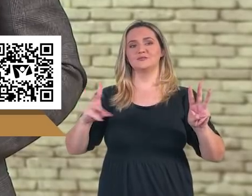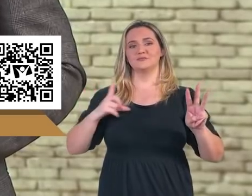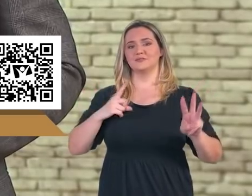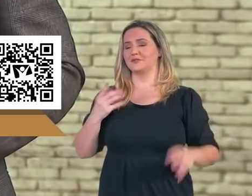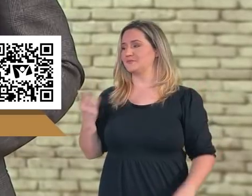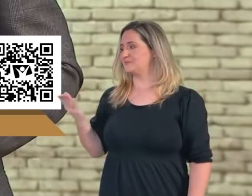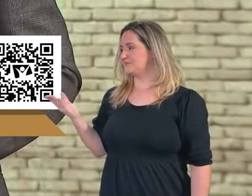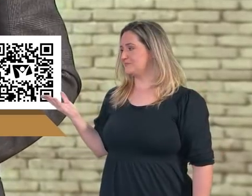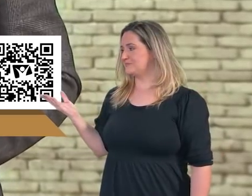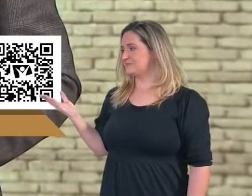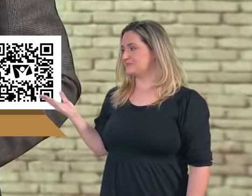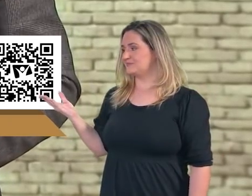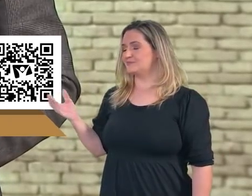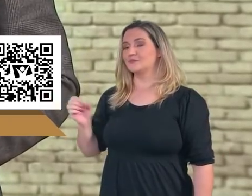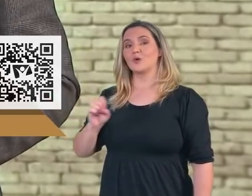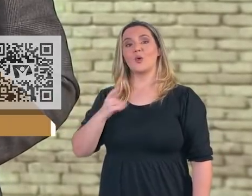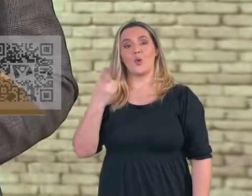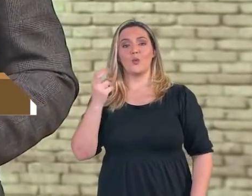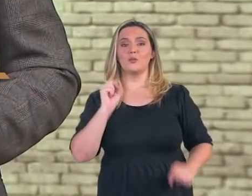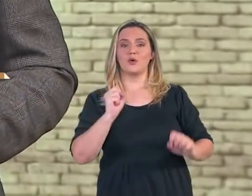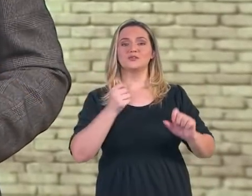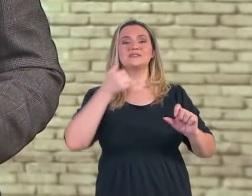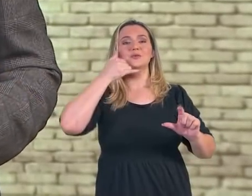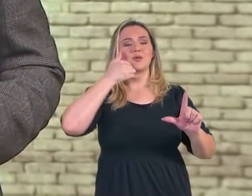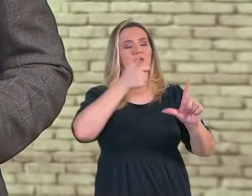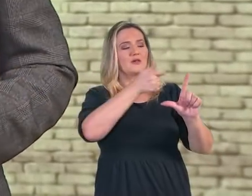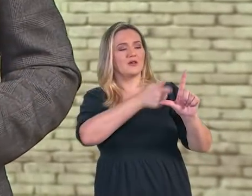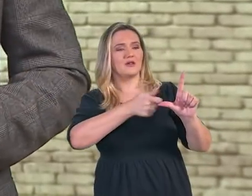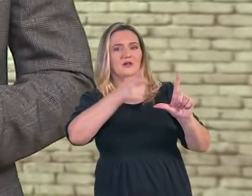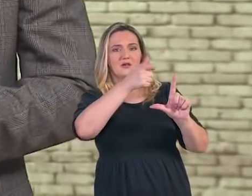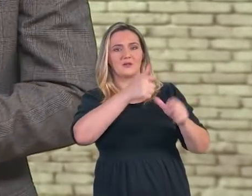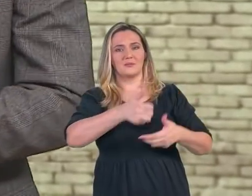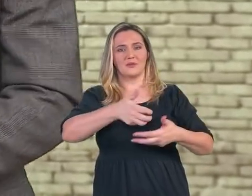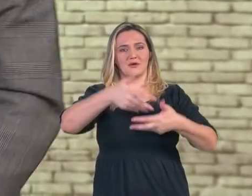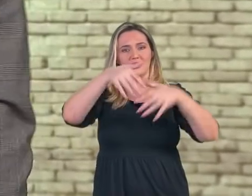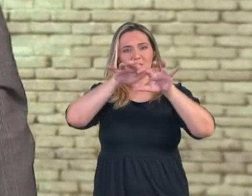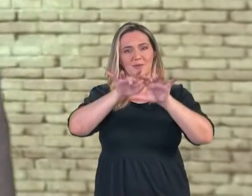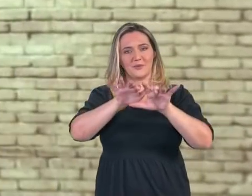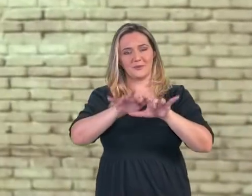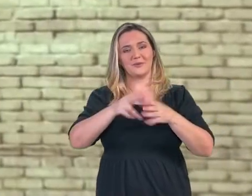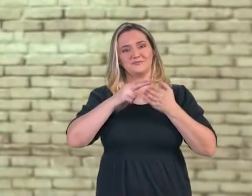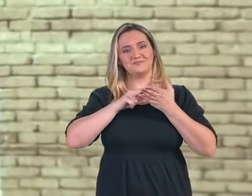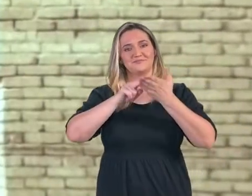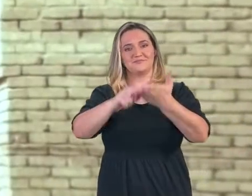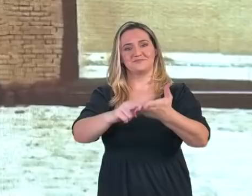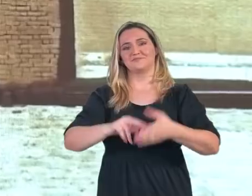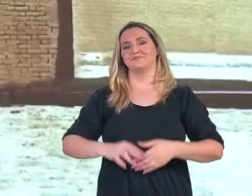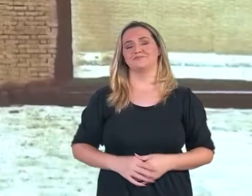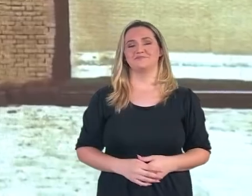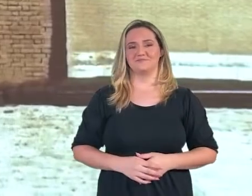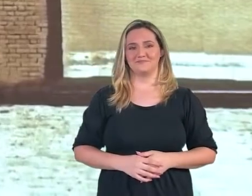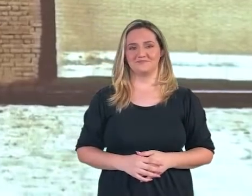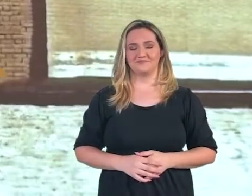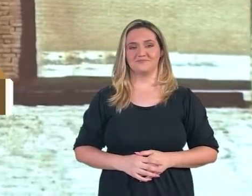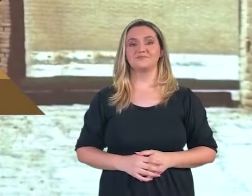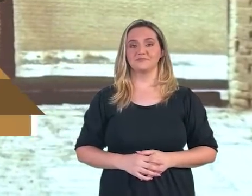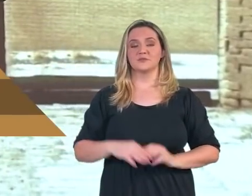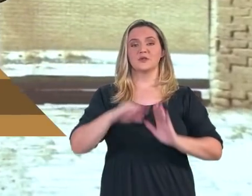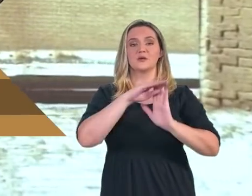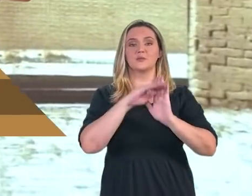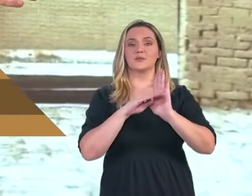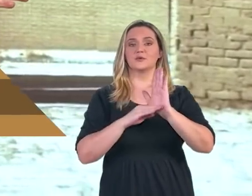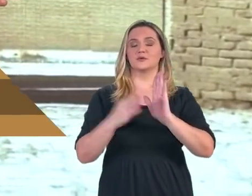27 3121, ou também através do QR Code que aparece aí na sua tela. No programa anterior, nós vimos